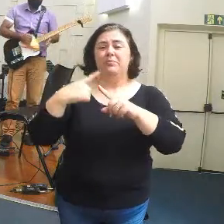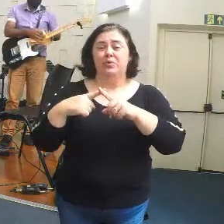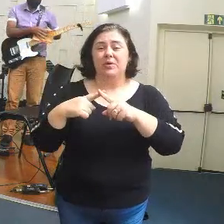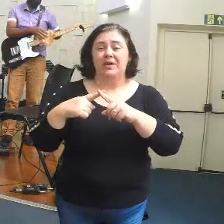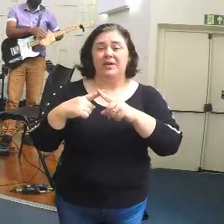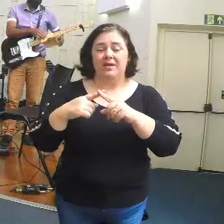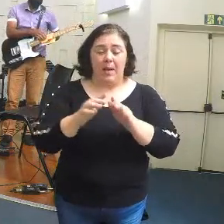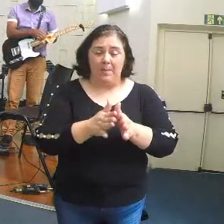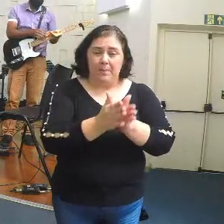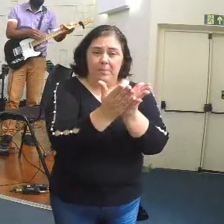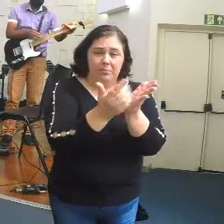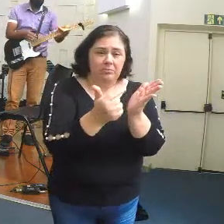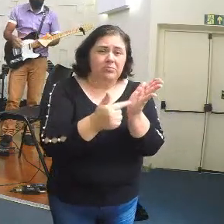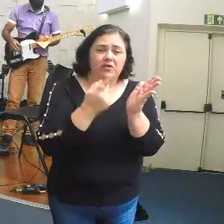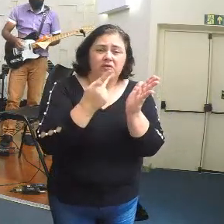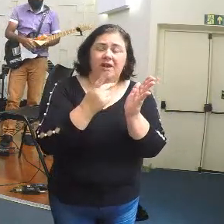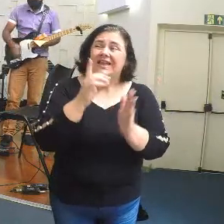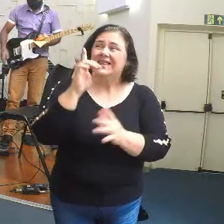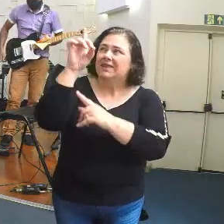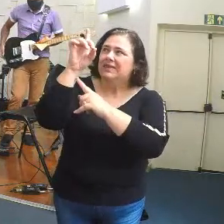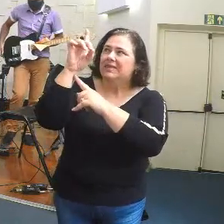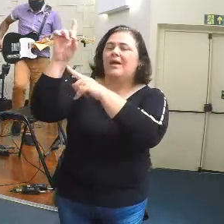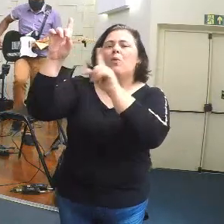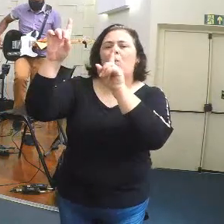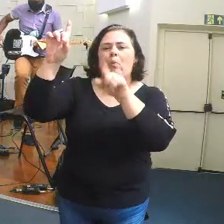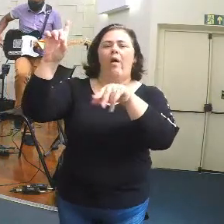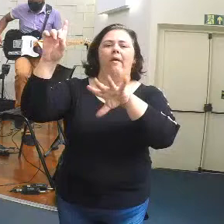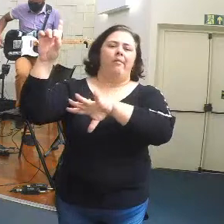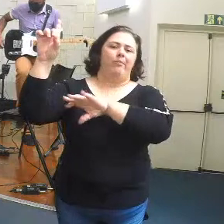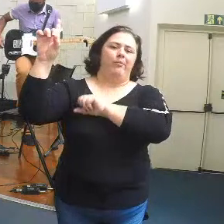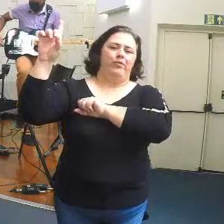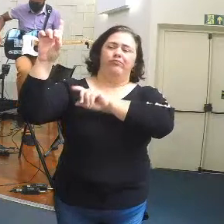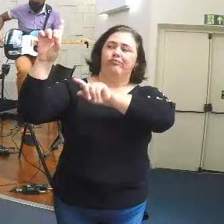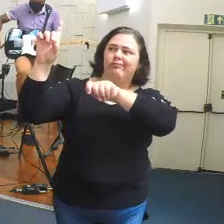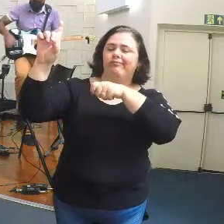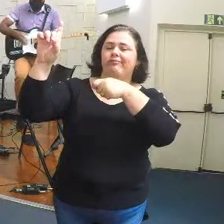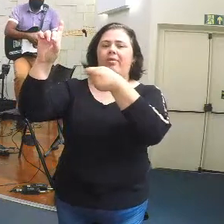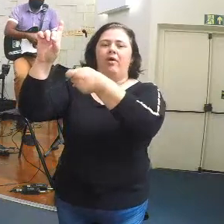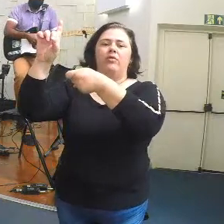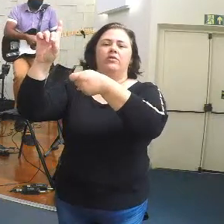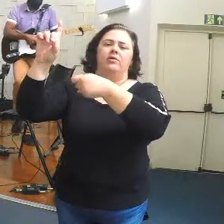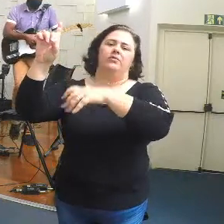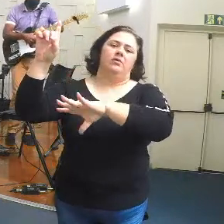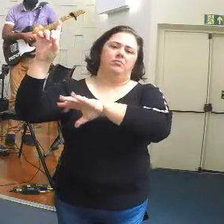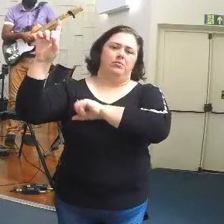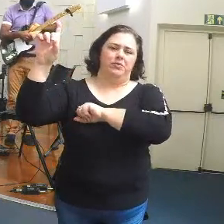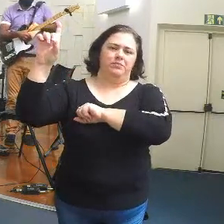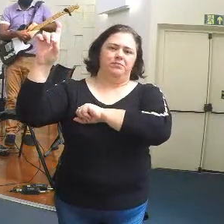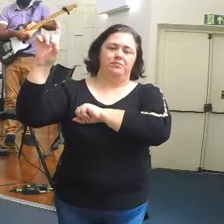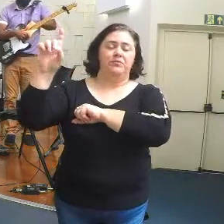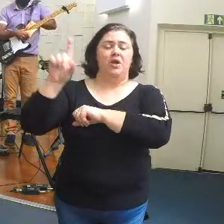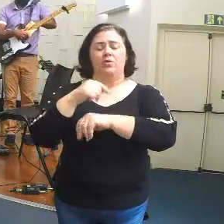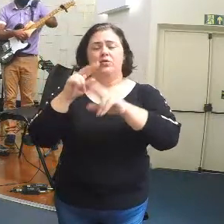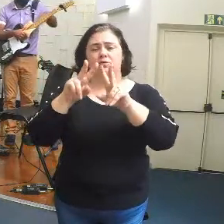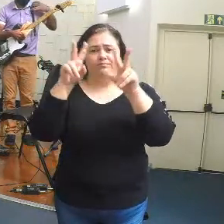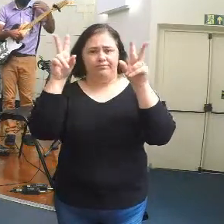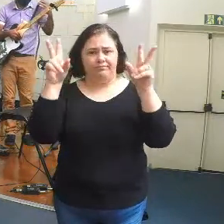é amor. Esse é o tema da mensagem